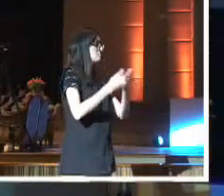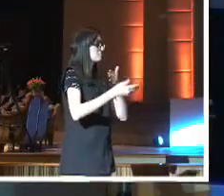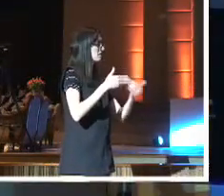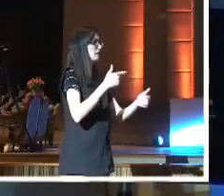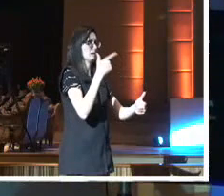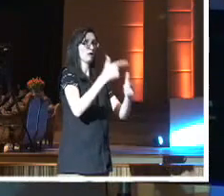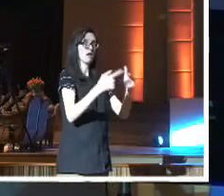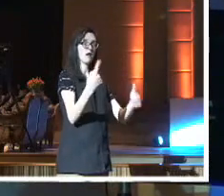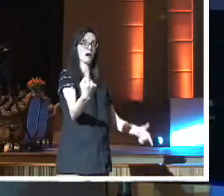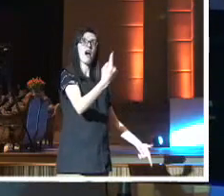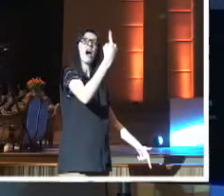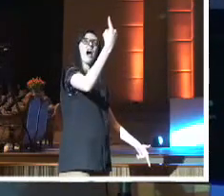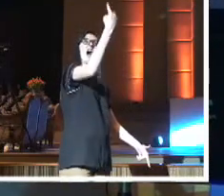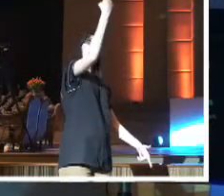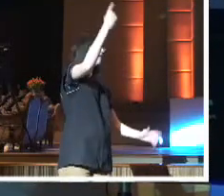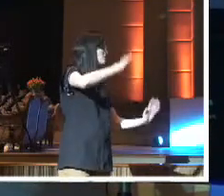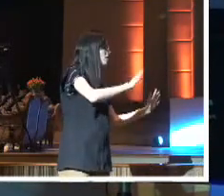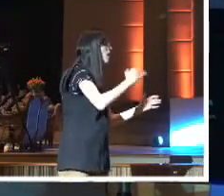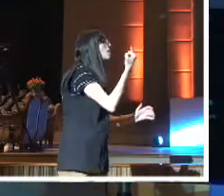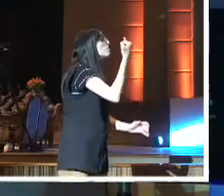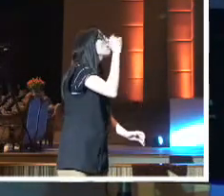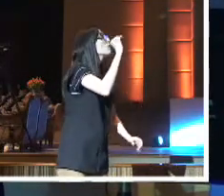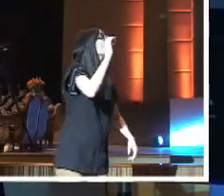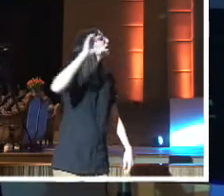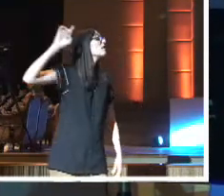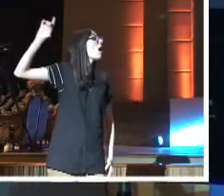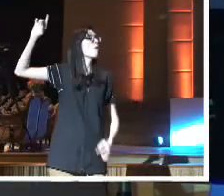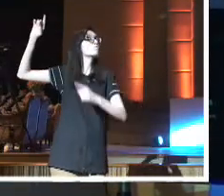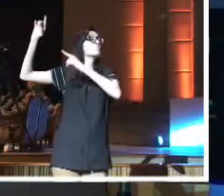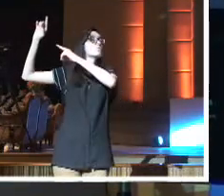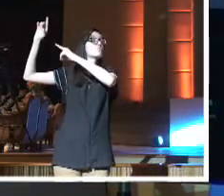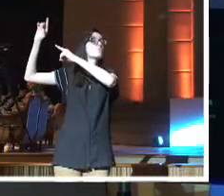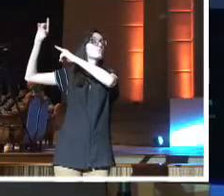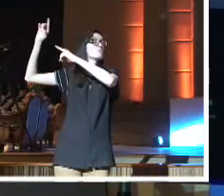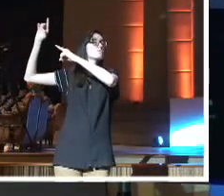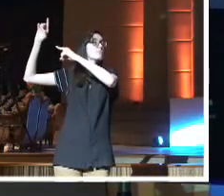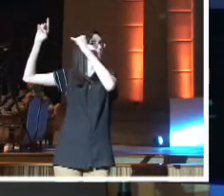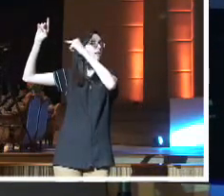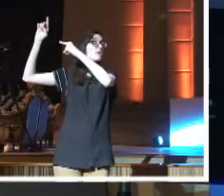do gigante, o que importa é o tamanho do seu Deus.